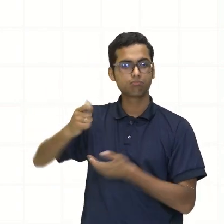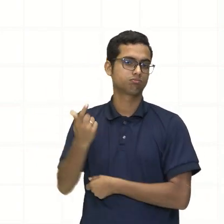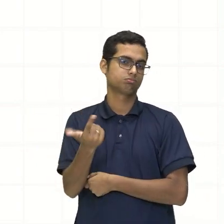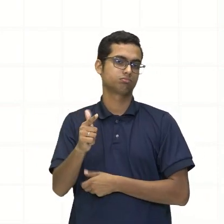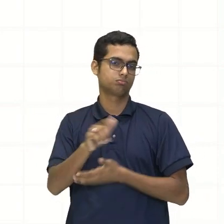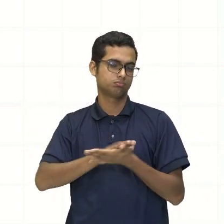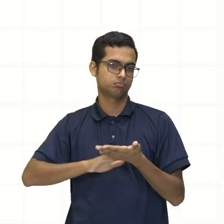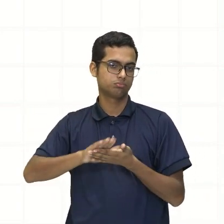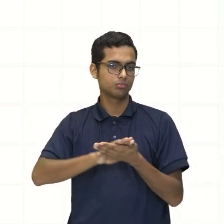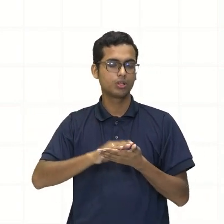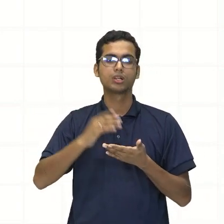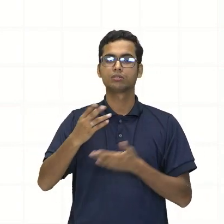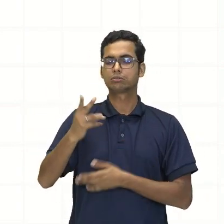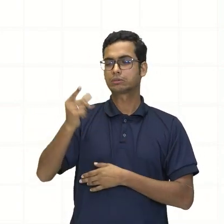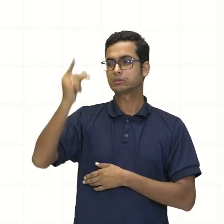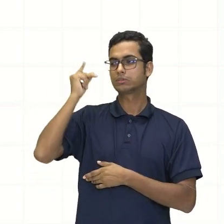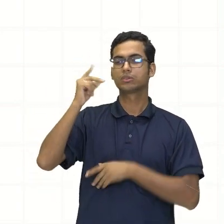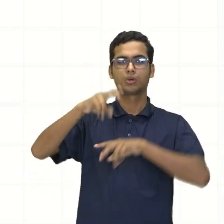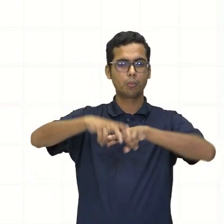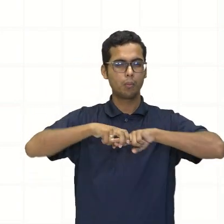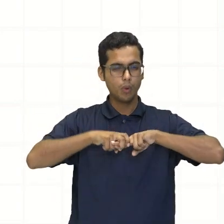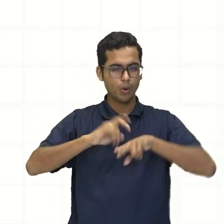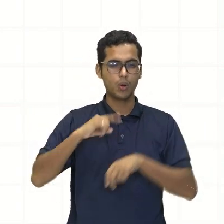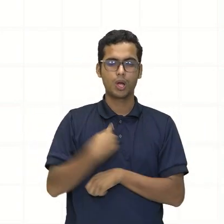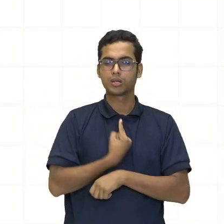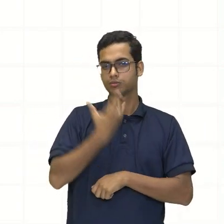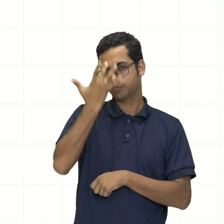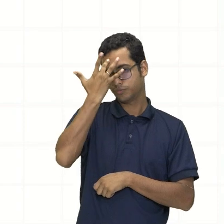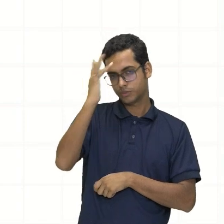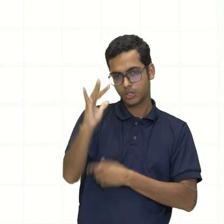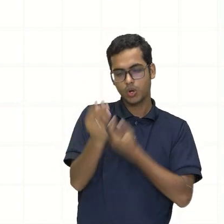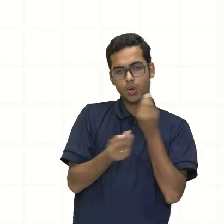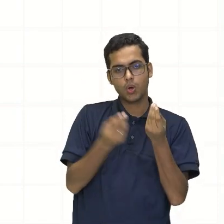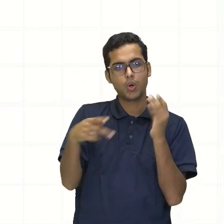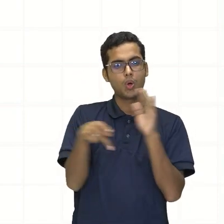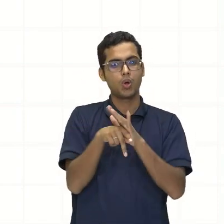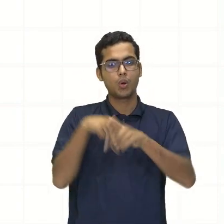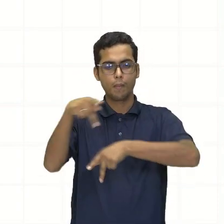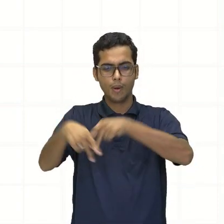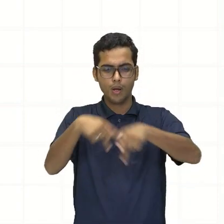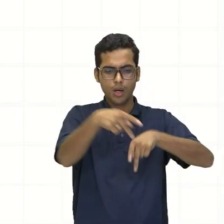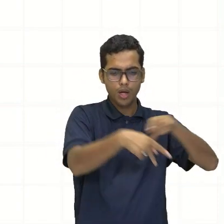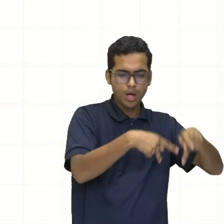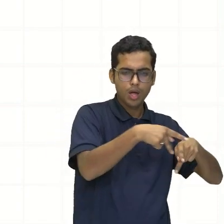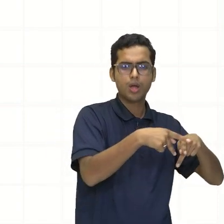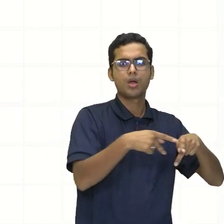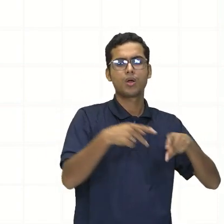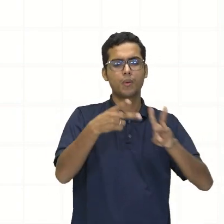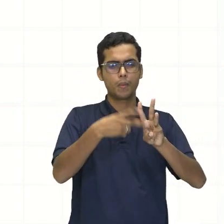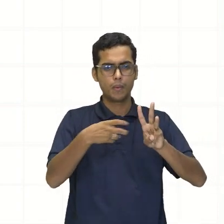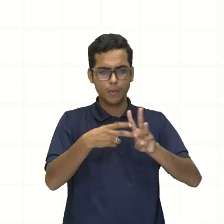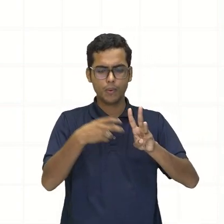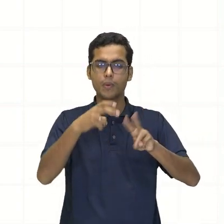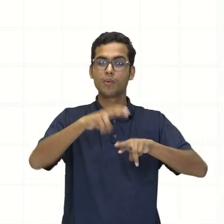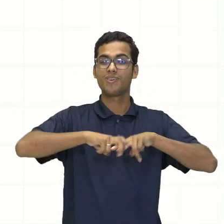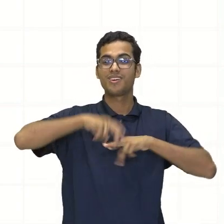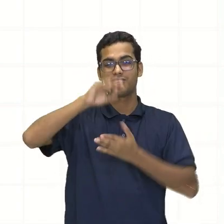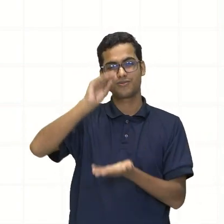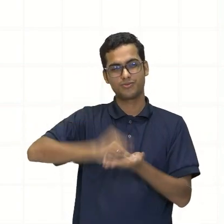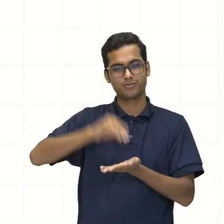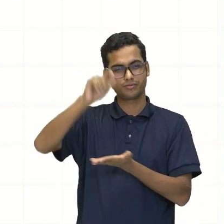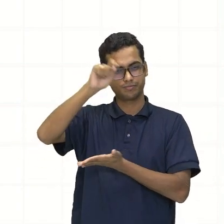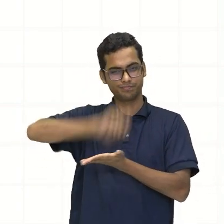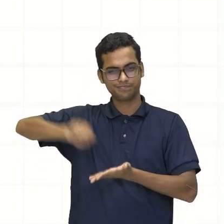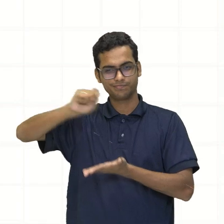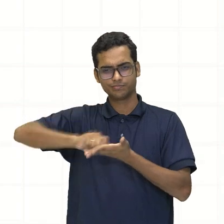dos fatores de nós não termos tanto conhecimento de muitos povos ameríndios por conta dessa ausência